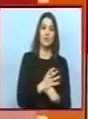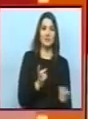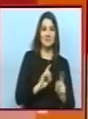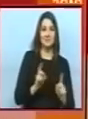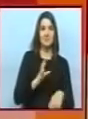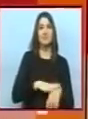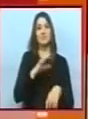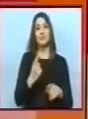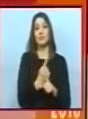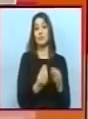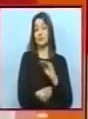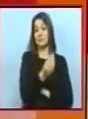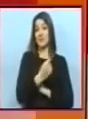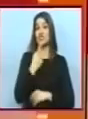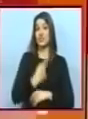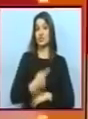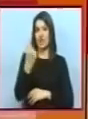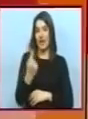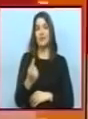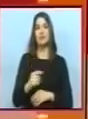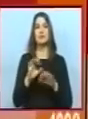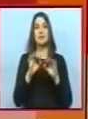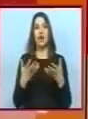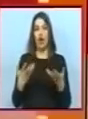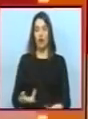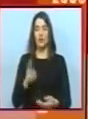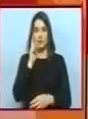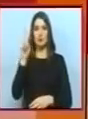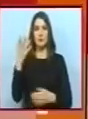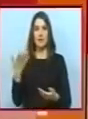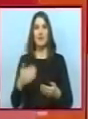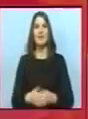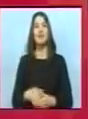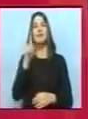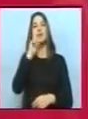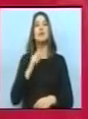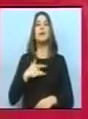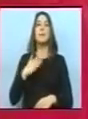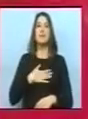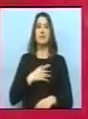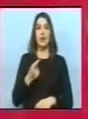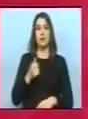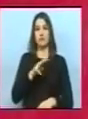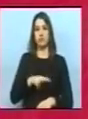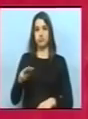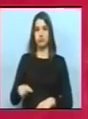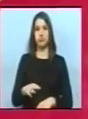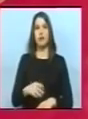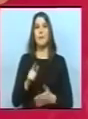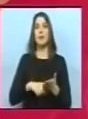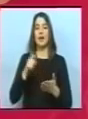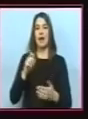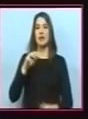a particularidades estranhas, como as que vamos agora conhecer. A empresária e milionária americana Leona